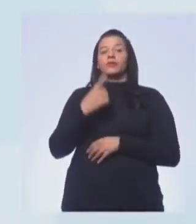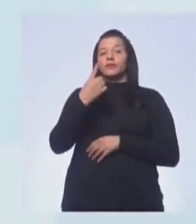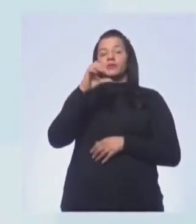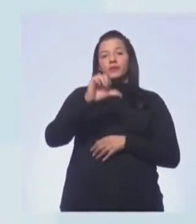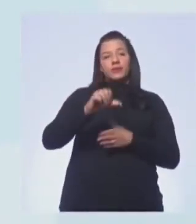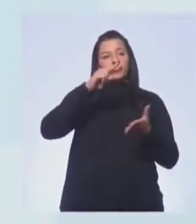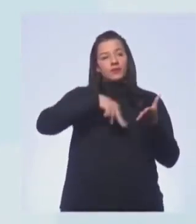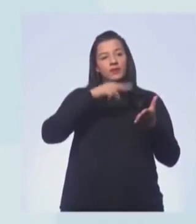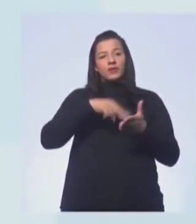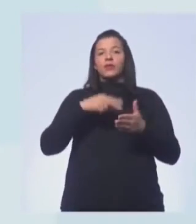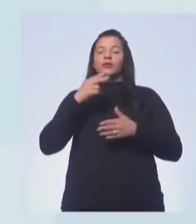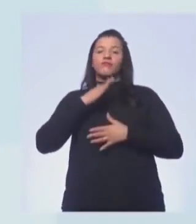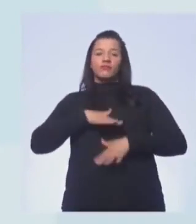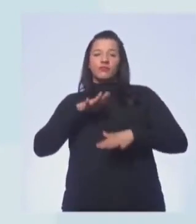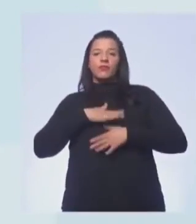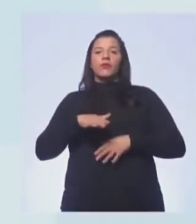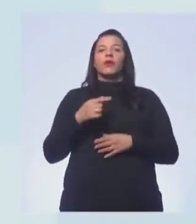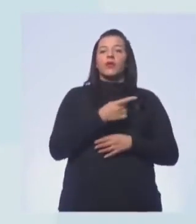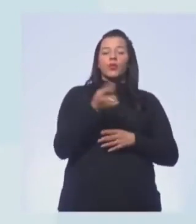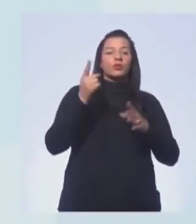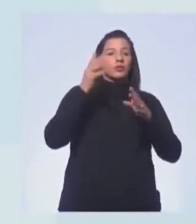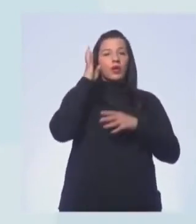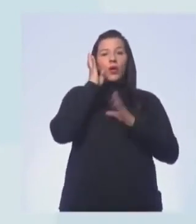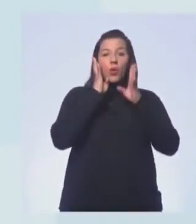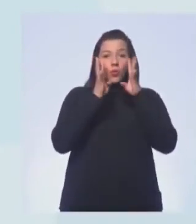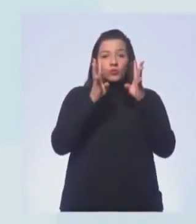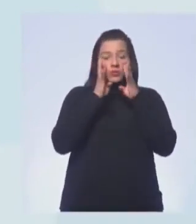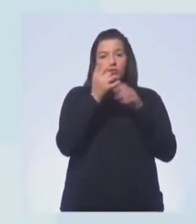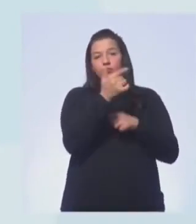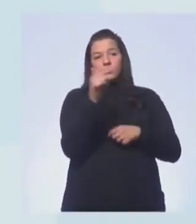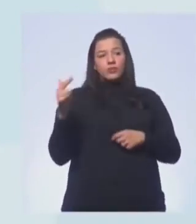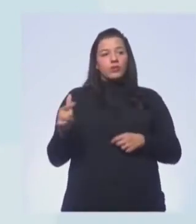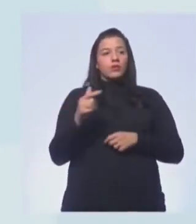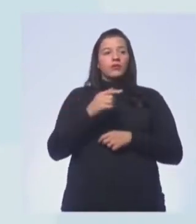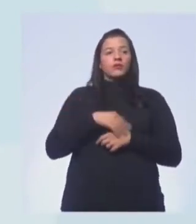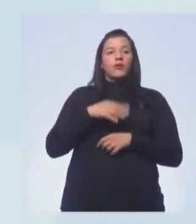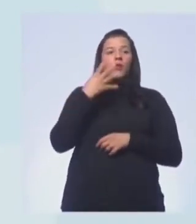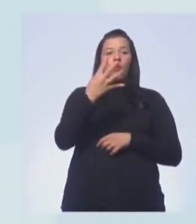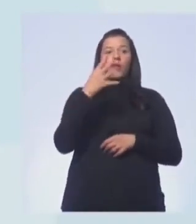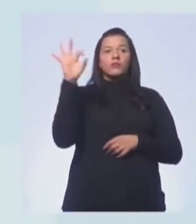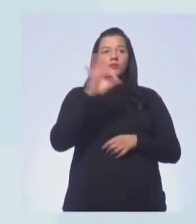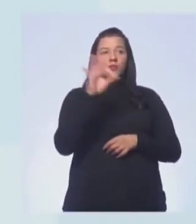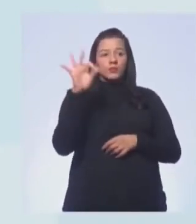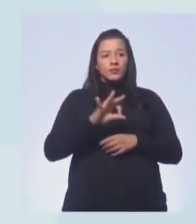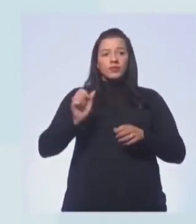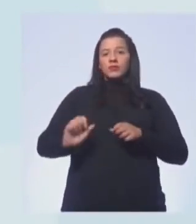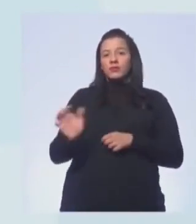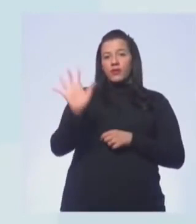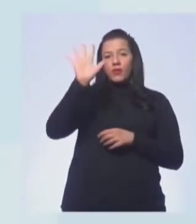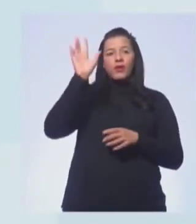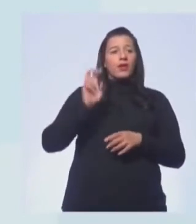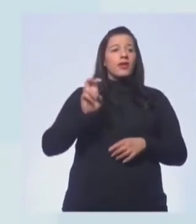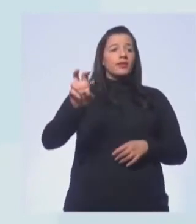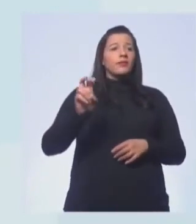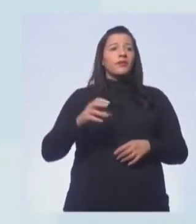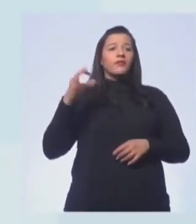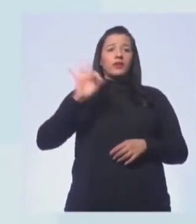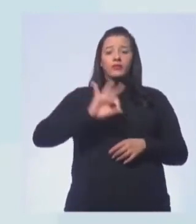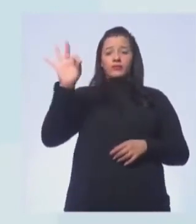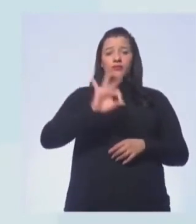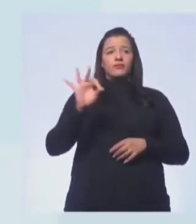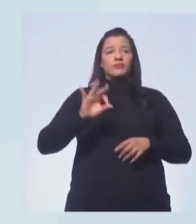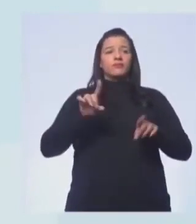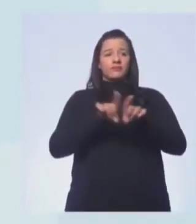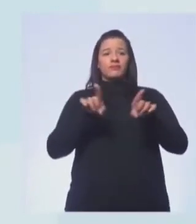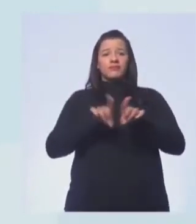lê muito devagar, 13% não tem concentração, 9% não compreende a maior parte do que lê. Os livros são muito caros para 5% dos leitores, 1% dos não leitores. Não